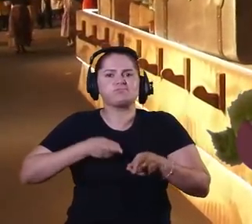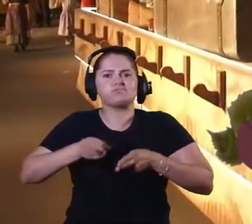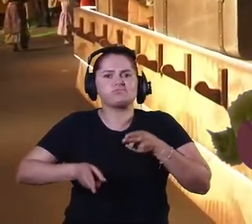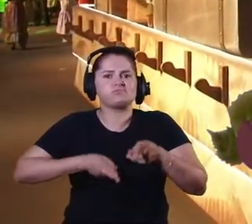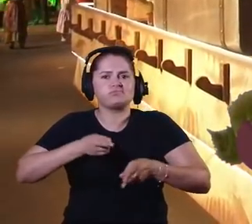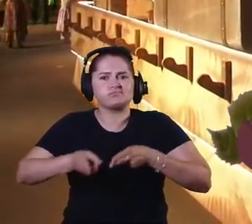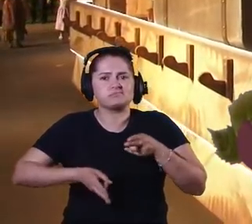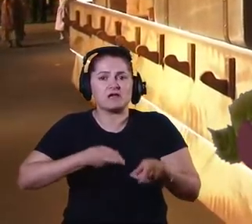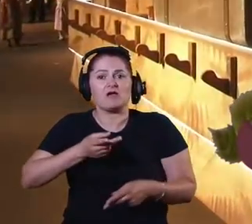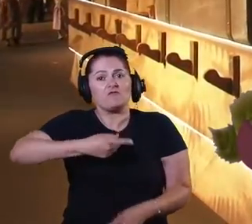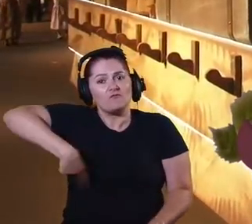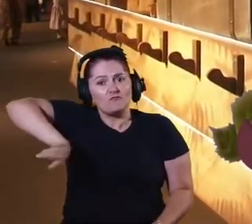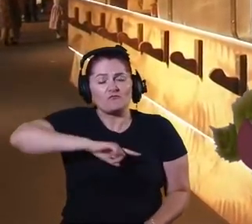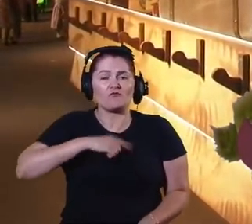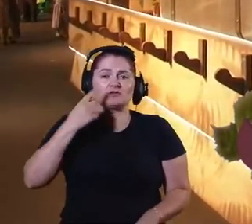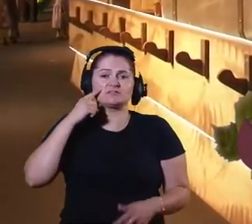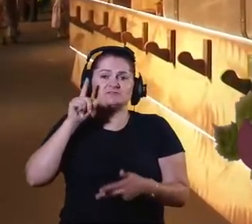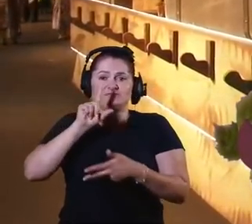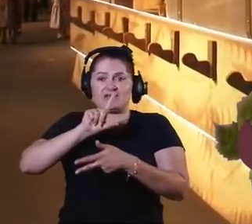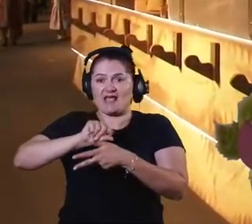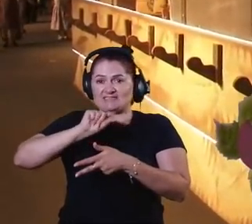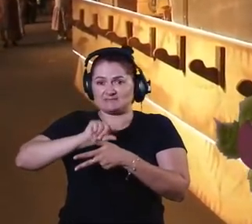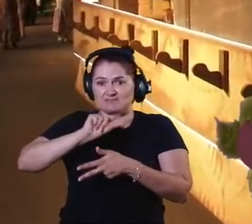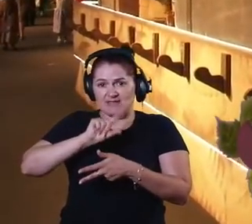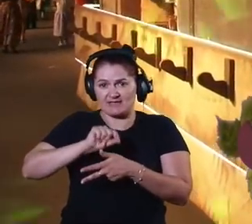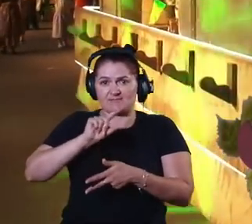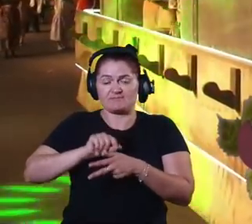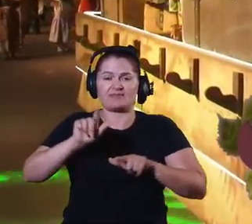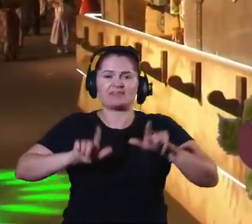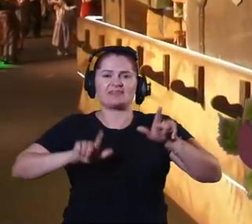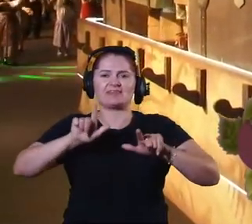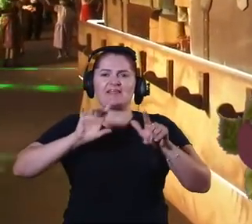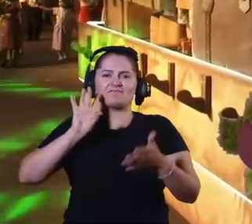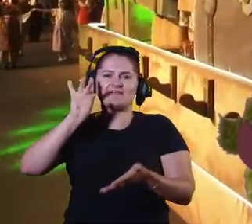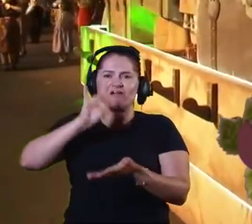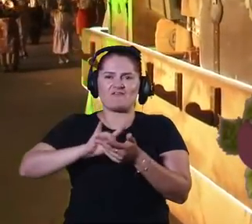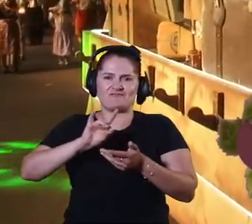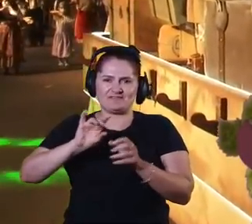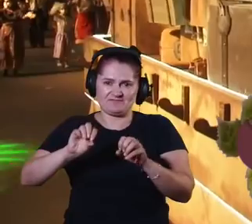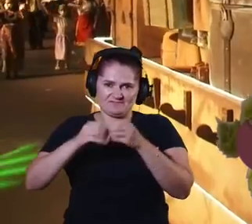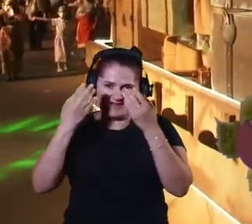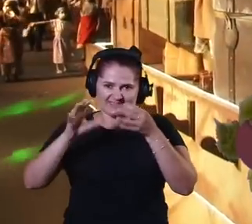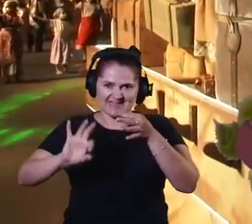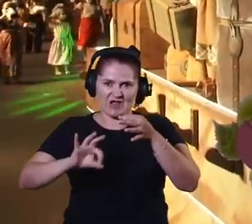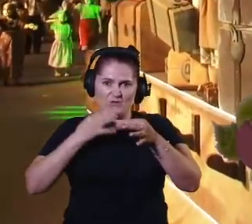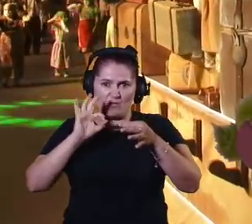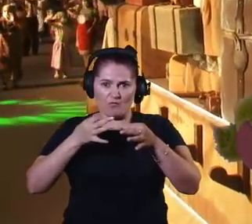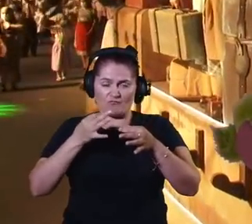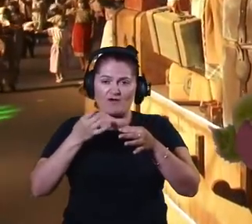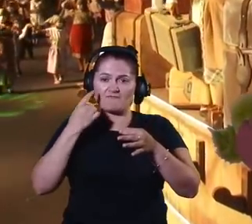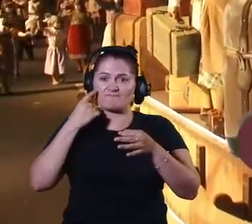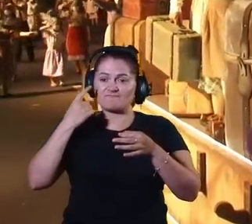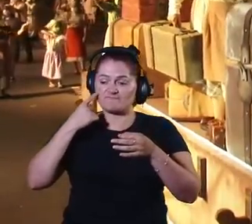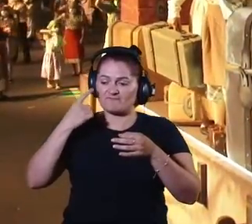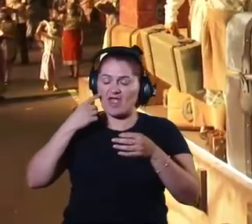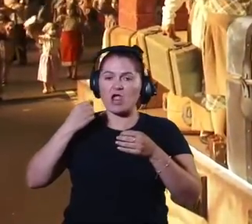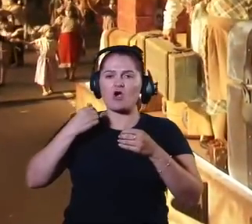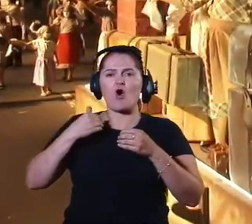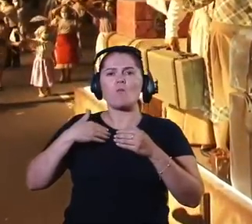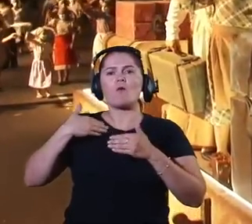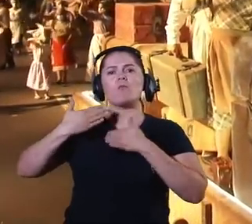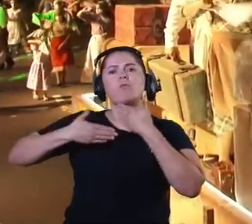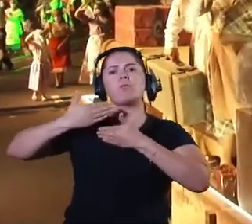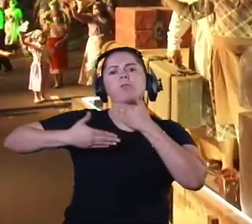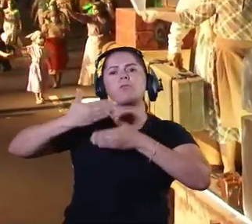que acompanha pela X-Play TV, a TV oficial da Festa da Uva. O progresso chega pelos trilhos do trem